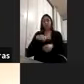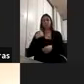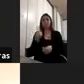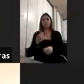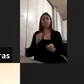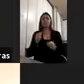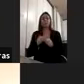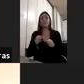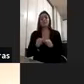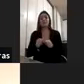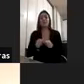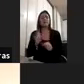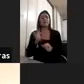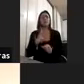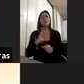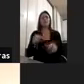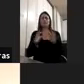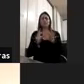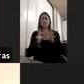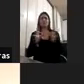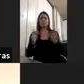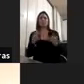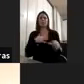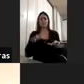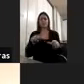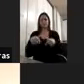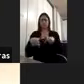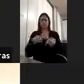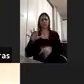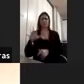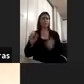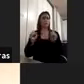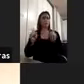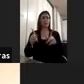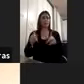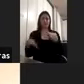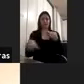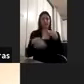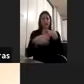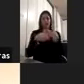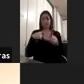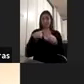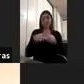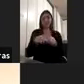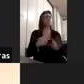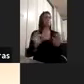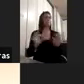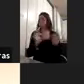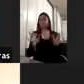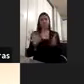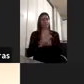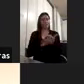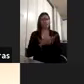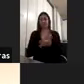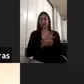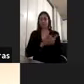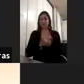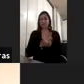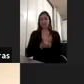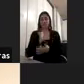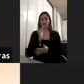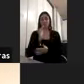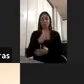do que a obrigação de vocês. Não façam mais. Entendeu, gente? Uma outra coisa que é muito importante para os trabalhadores abrir o olho, porque a